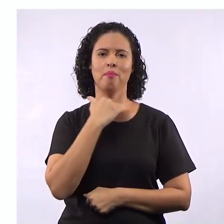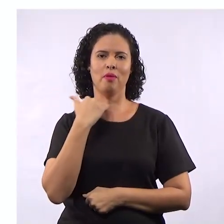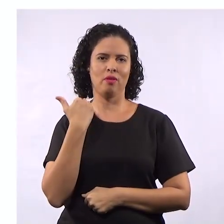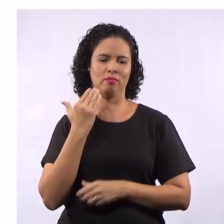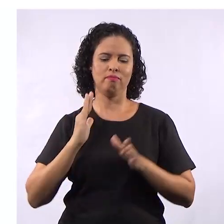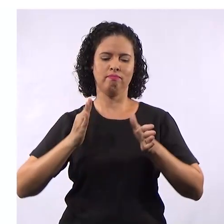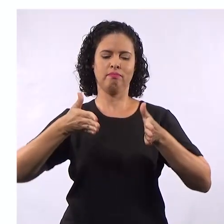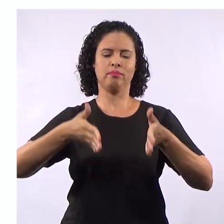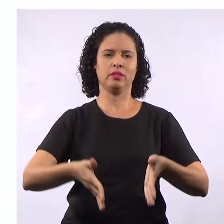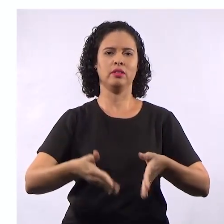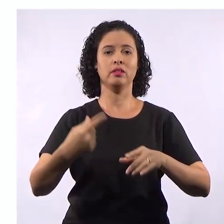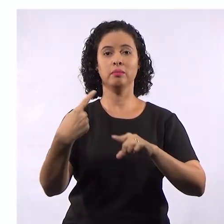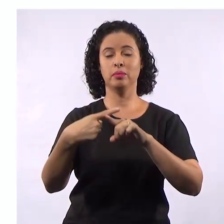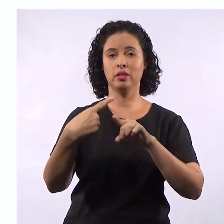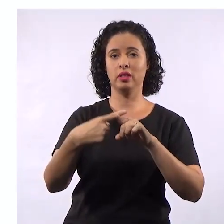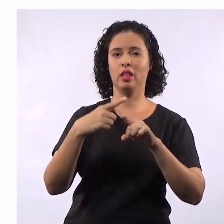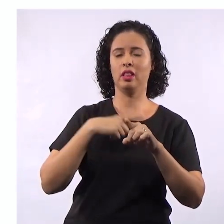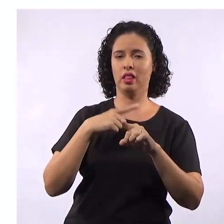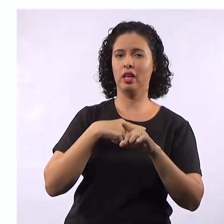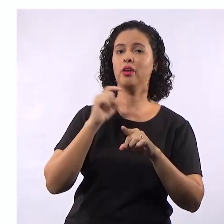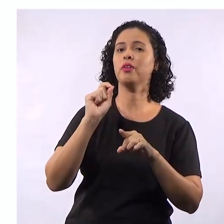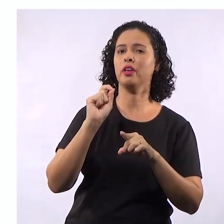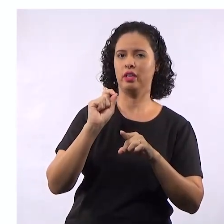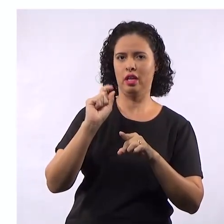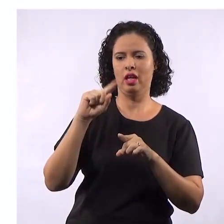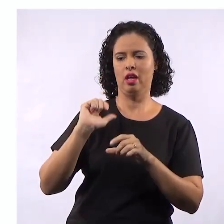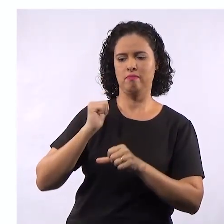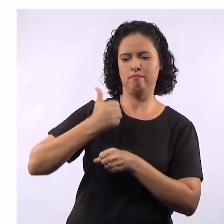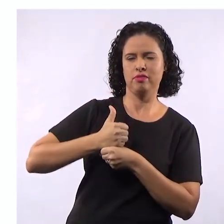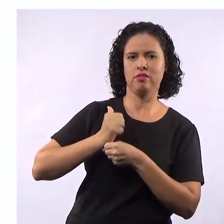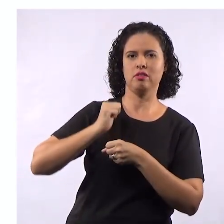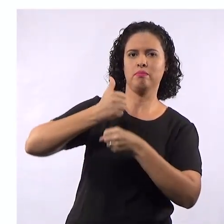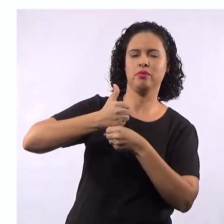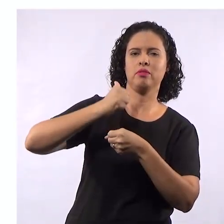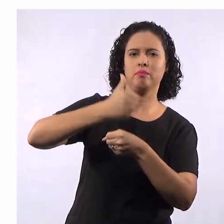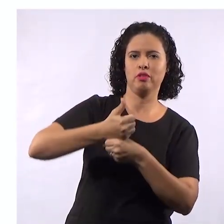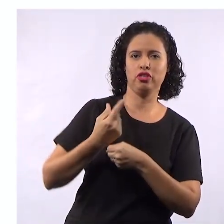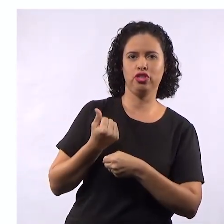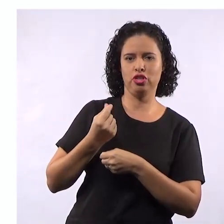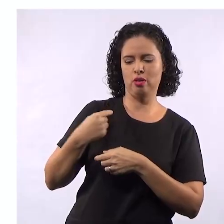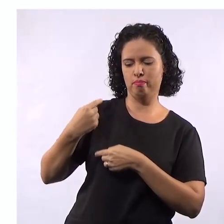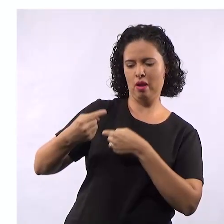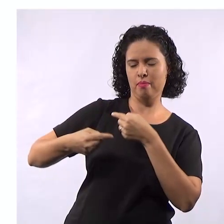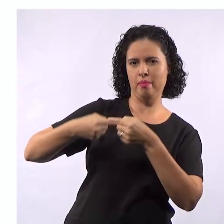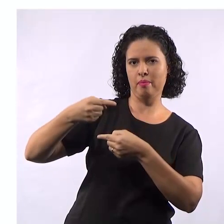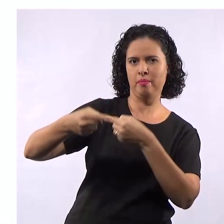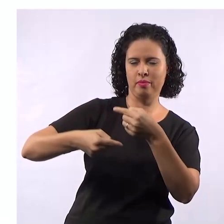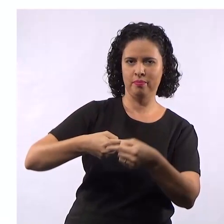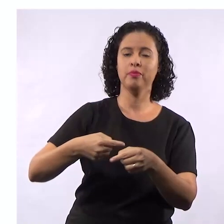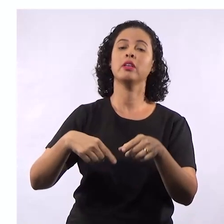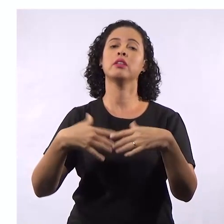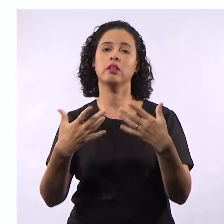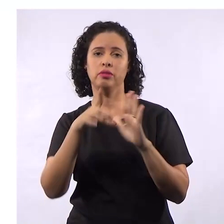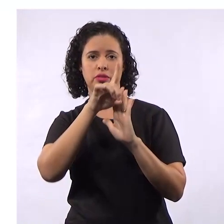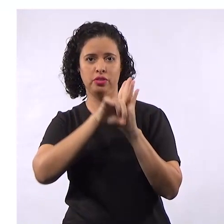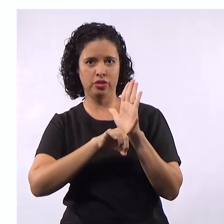aí, para começar, eu já vou te dizendo que o direito civil, ele rege as relações entre os particulares desde antes